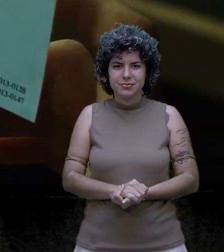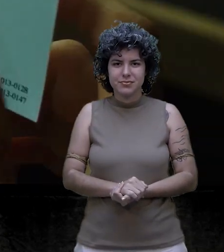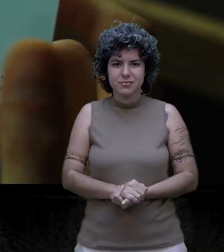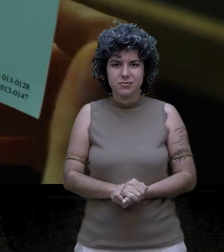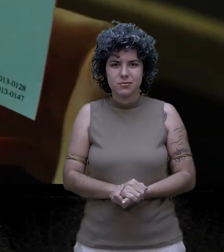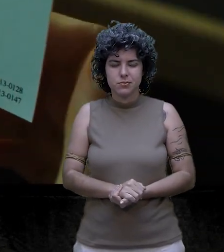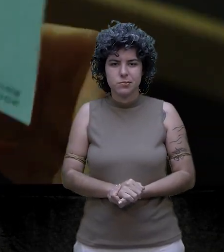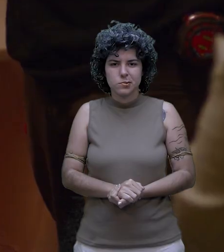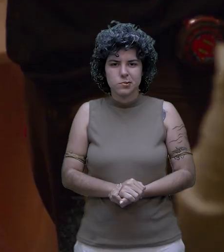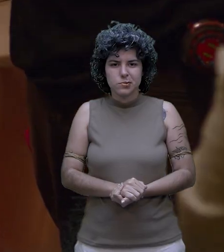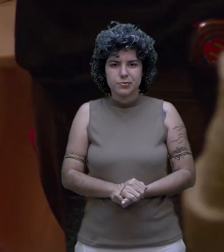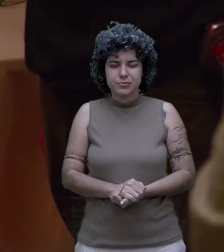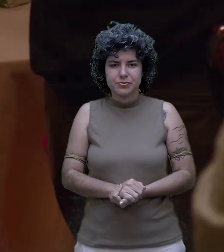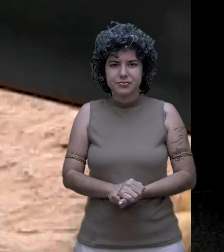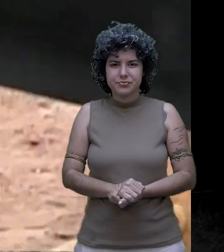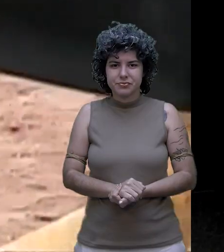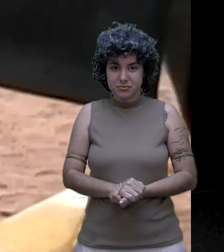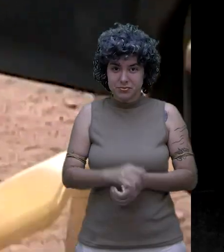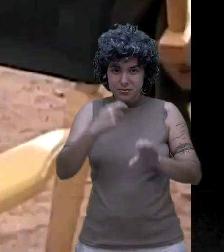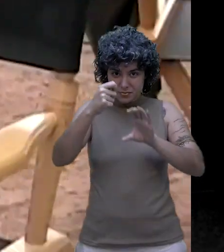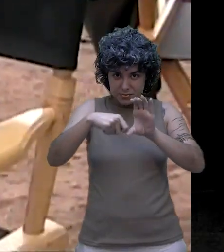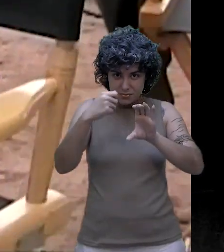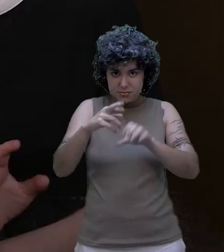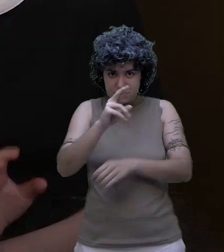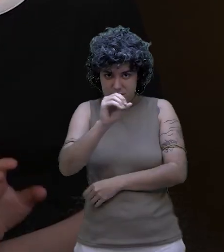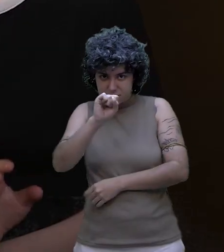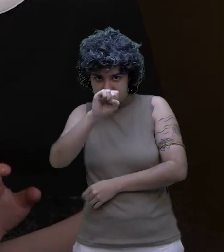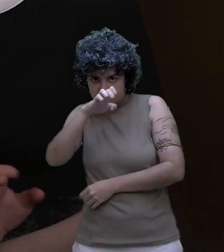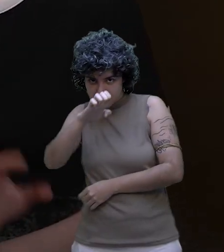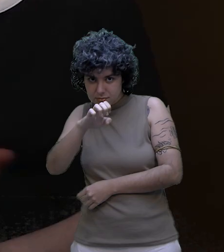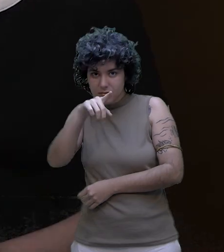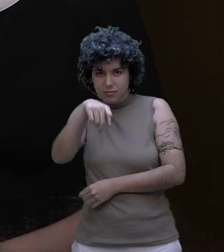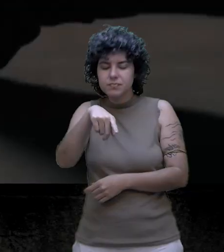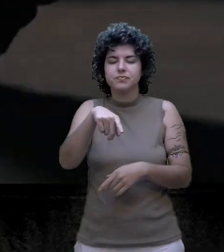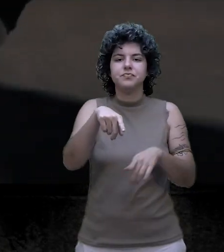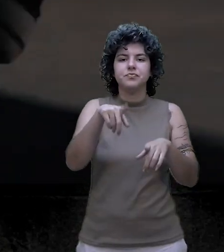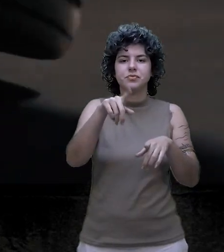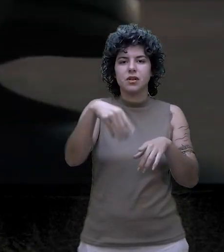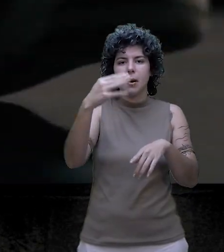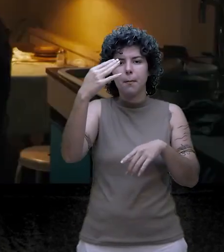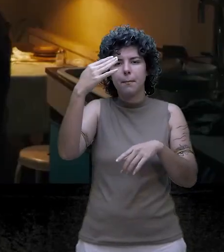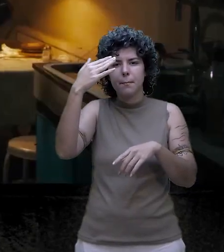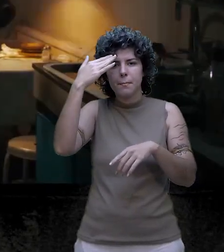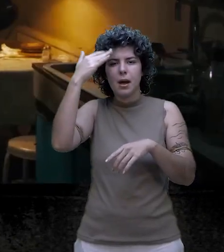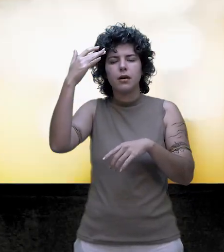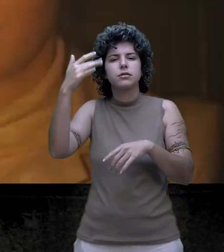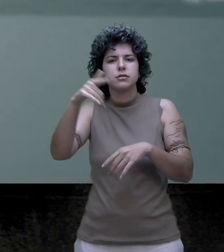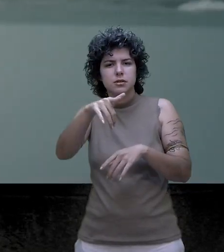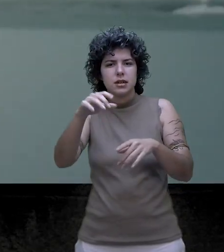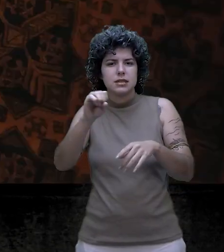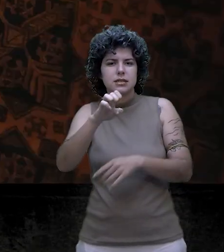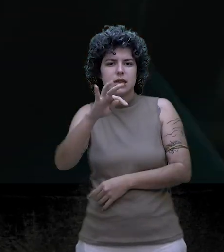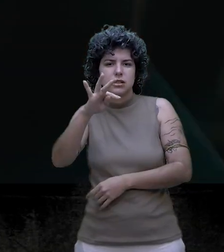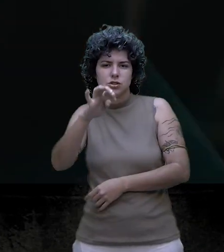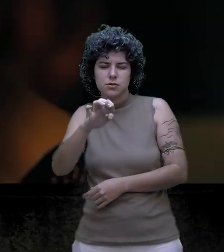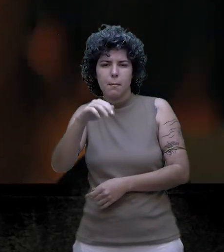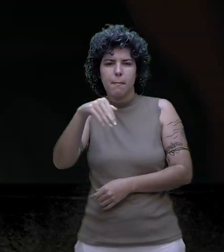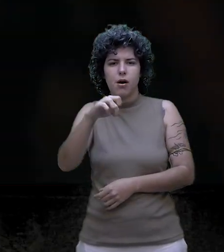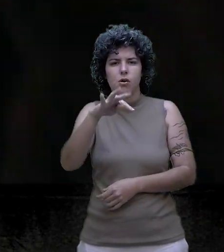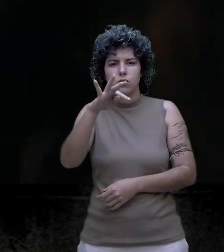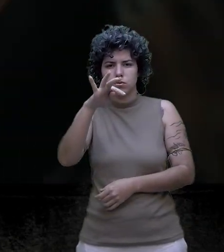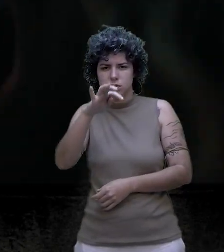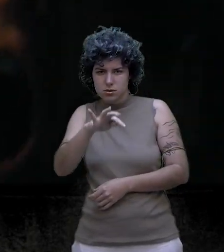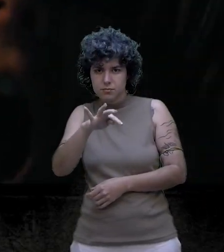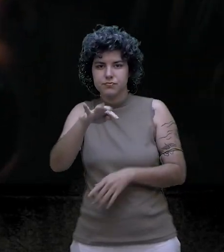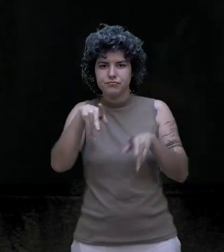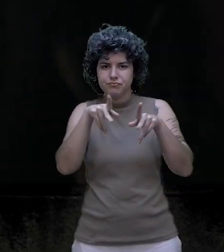Give us a call. Dirigido por Rosie Glass, a mesma mente perturbada e genial de Saint Maud.